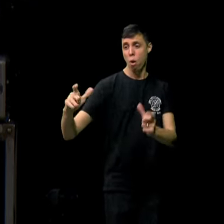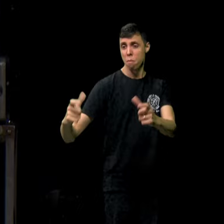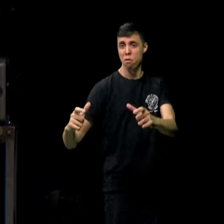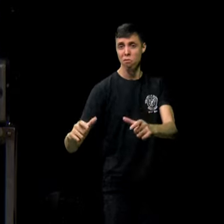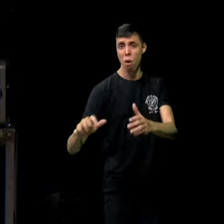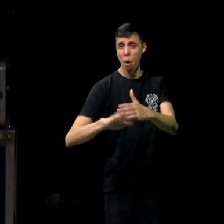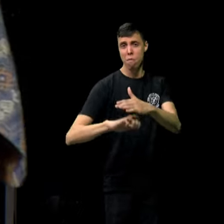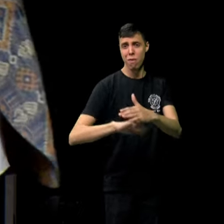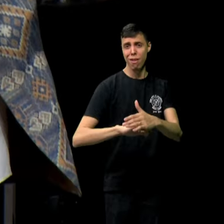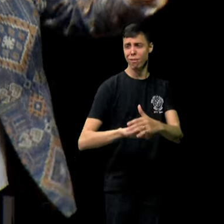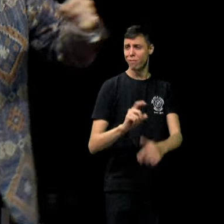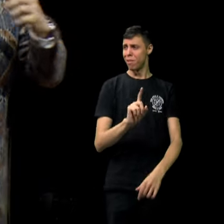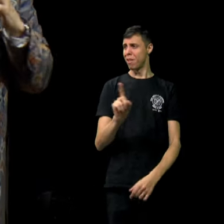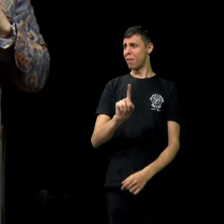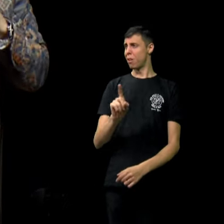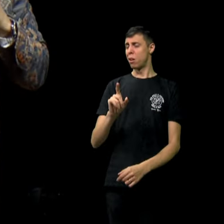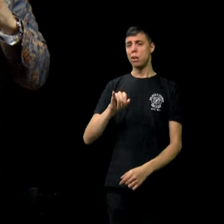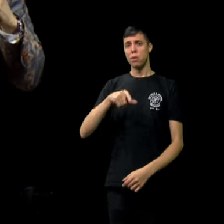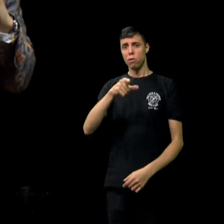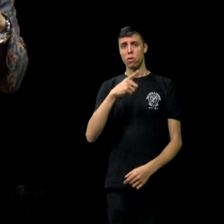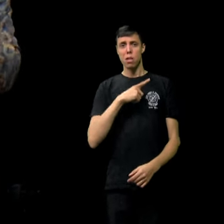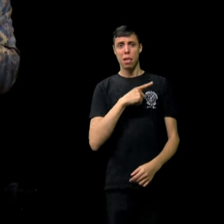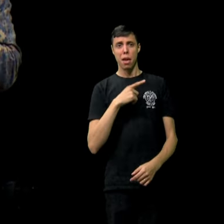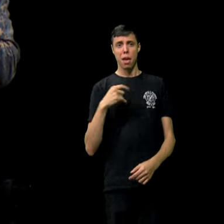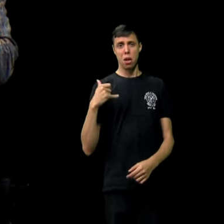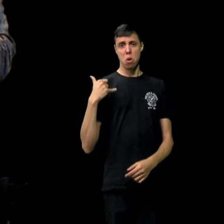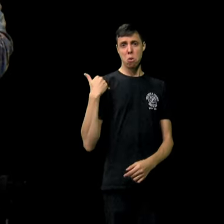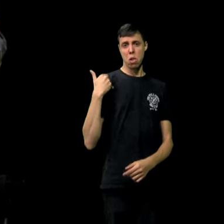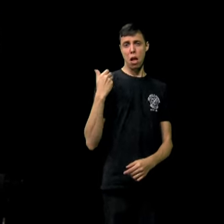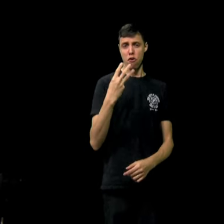Se você tem mais de 30, tem outras coisas que estão involucradas.